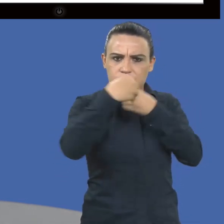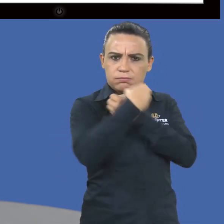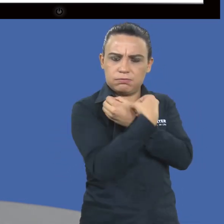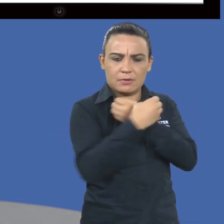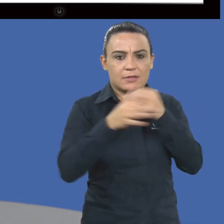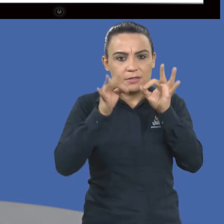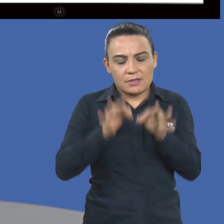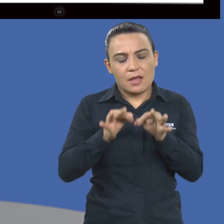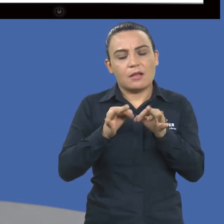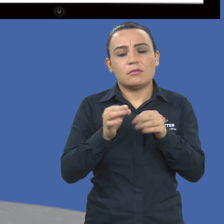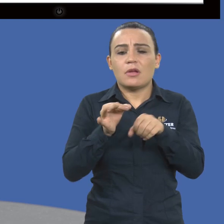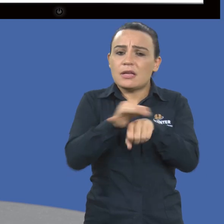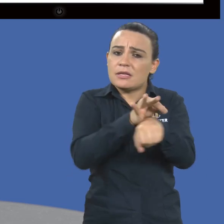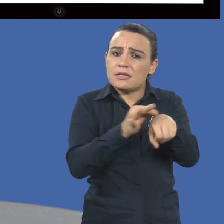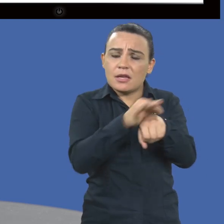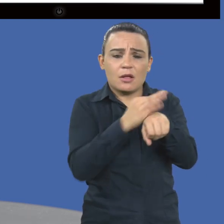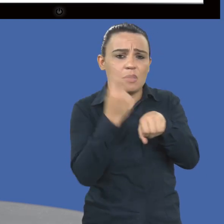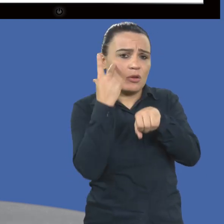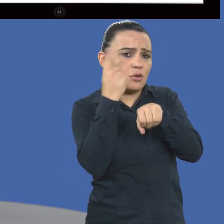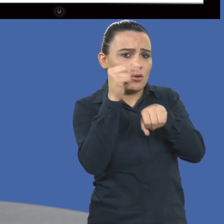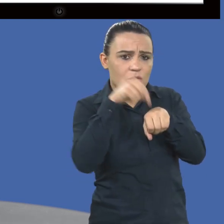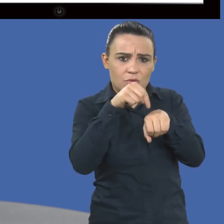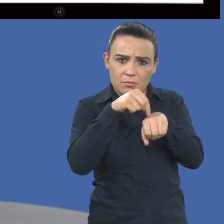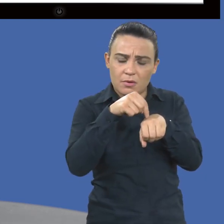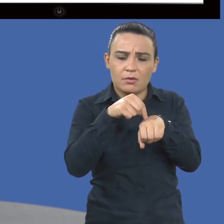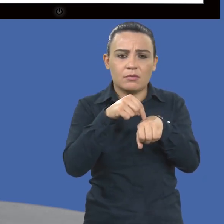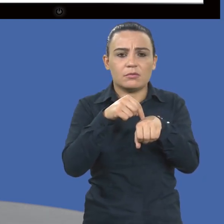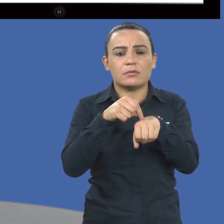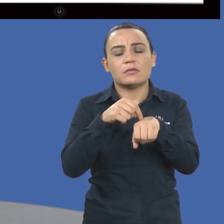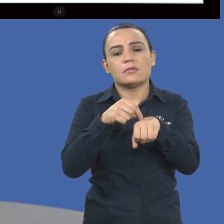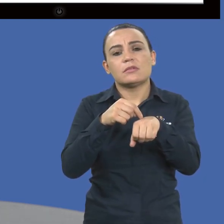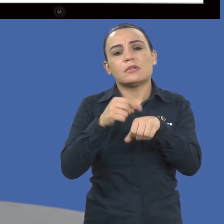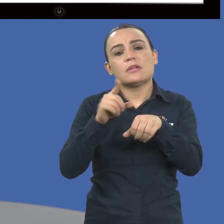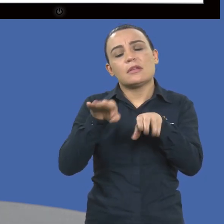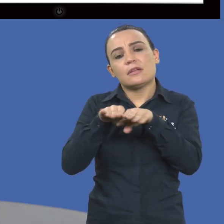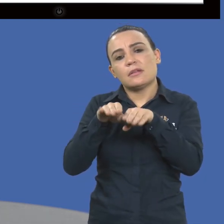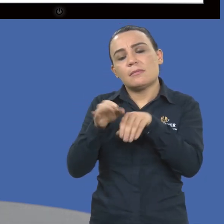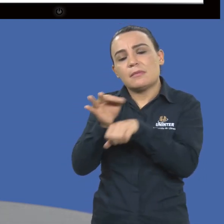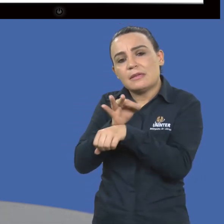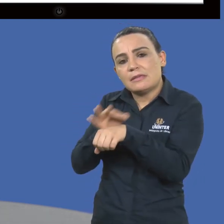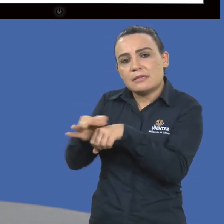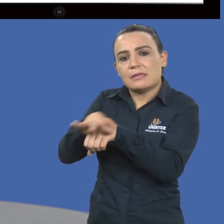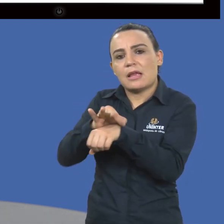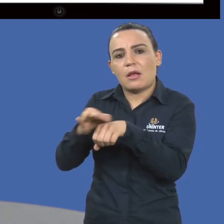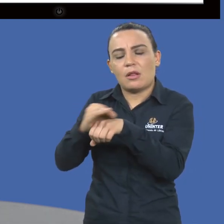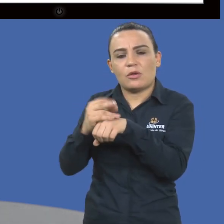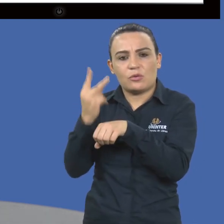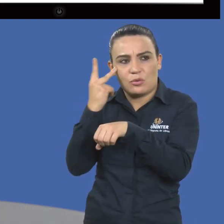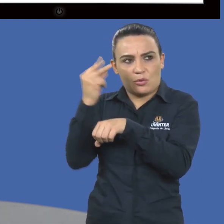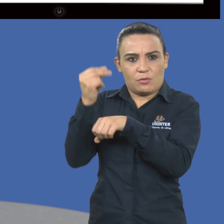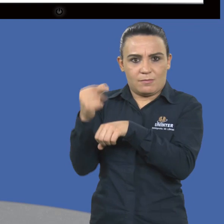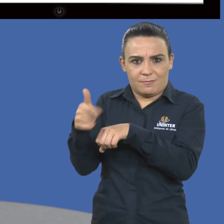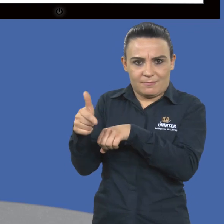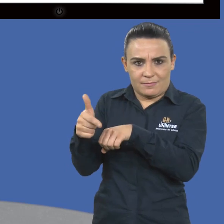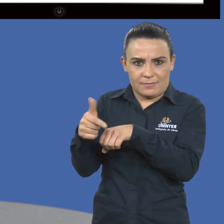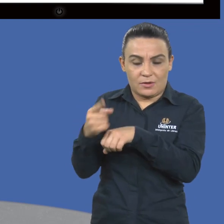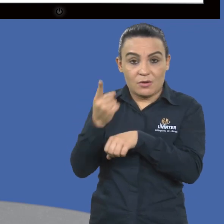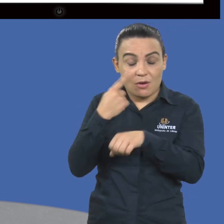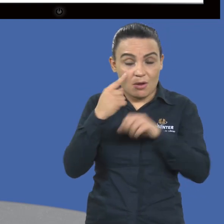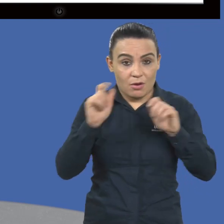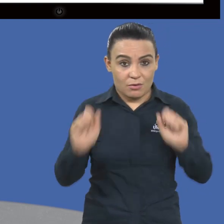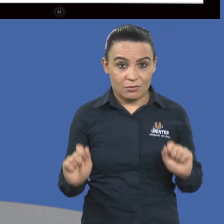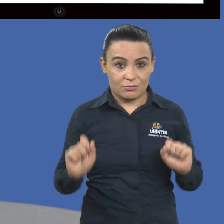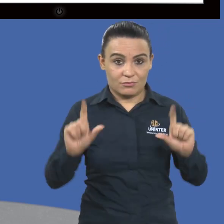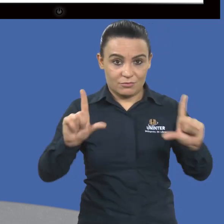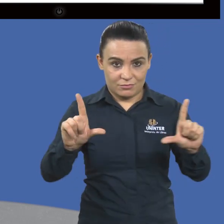pós-zigótico, a criança vai ter células normais e vai ter células anormais. E veja